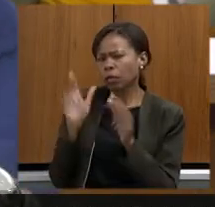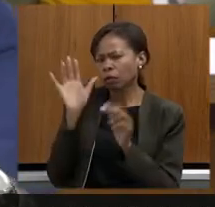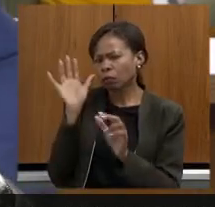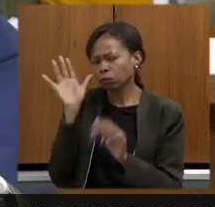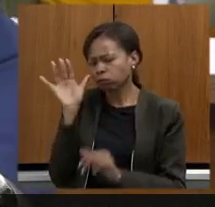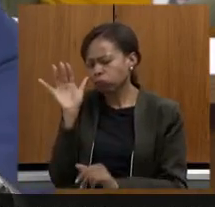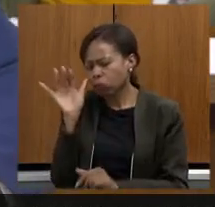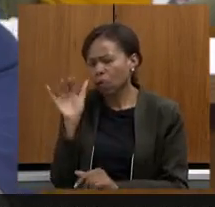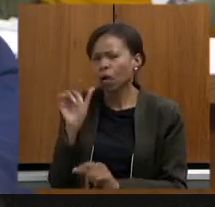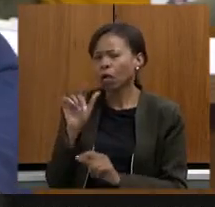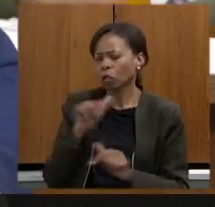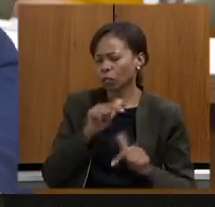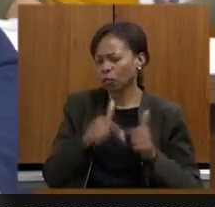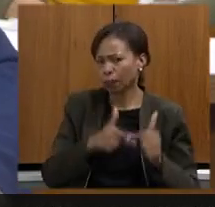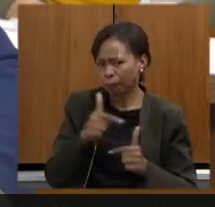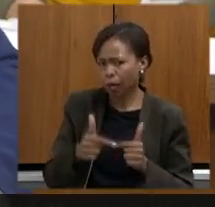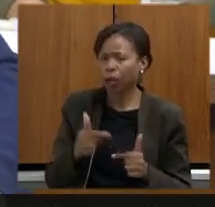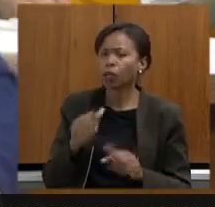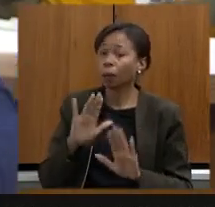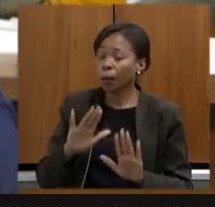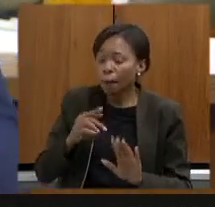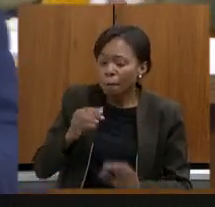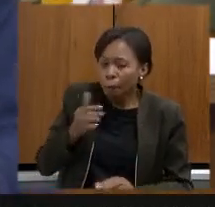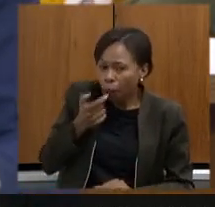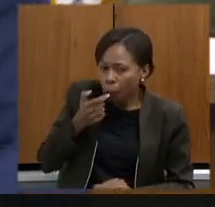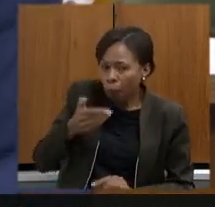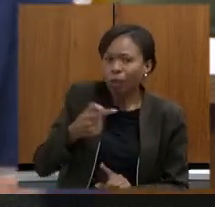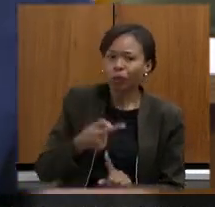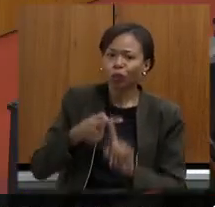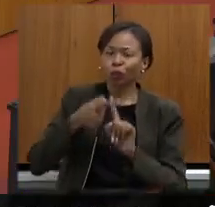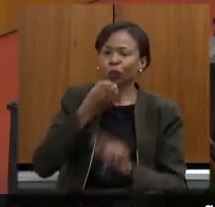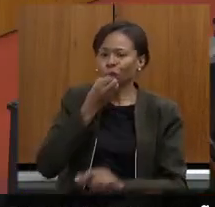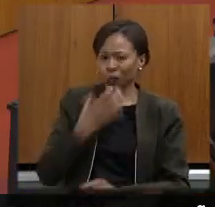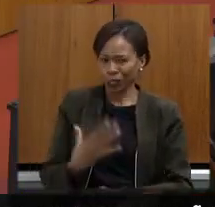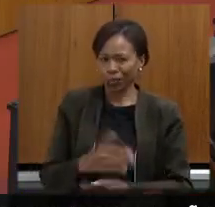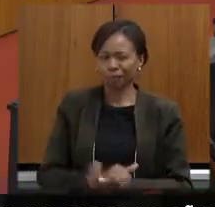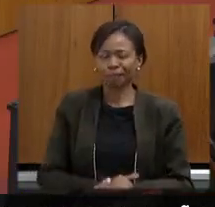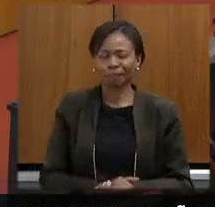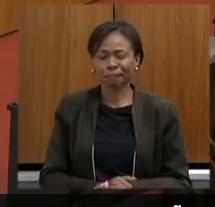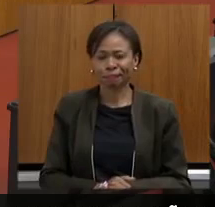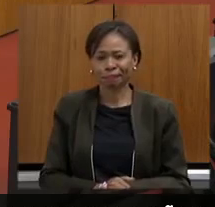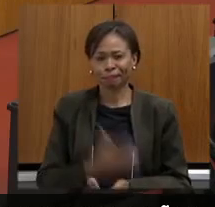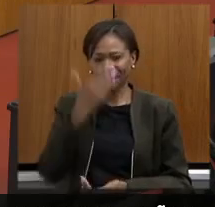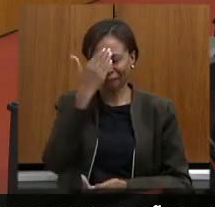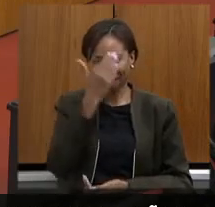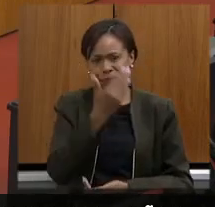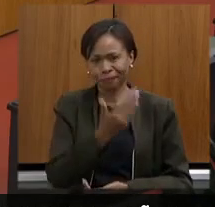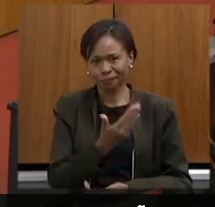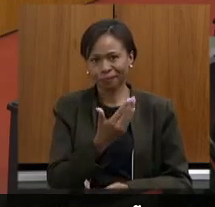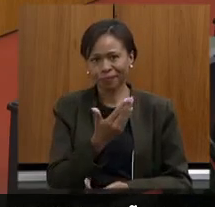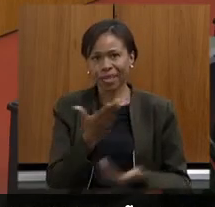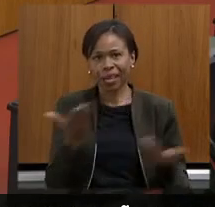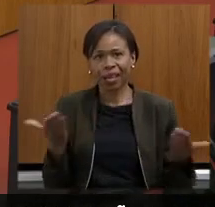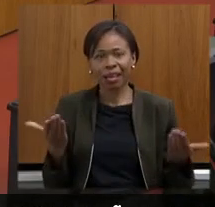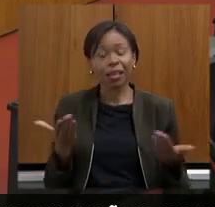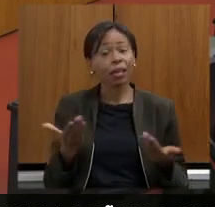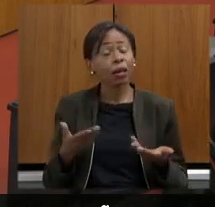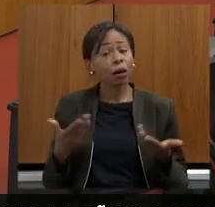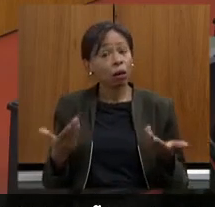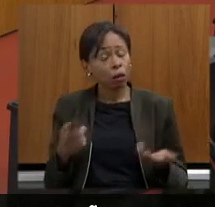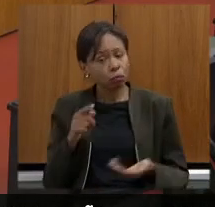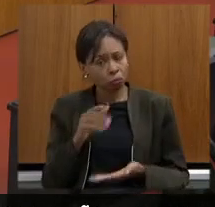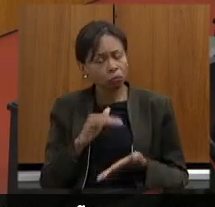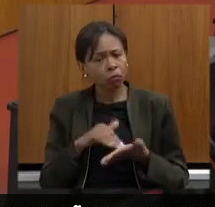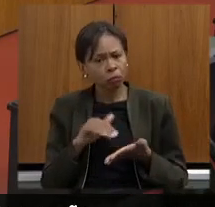o mais breve possível teremos boas notícias muito obrigado agradeço nosso e olha